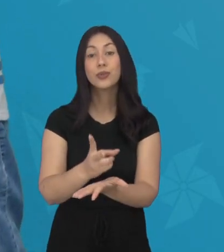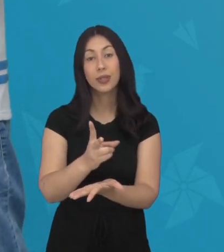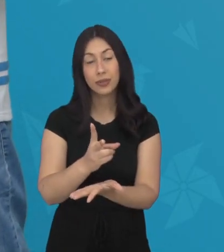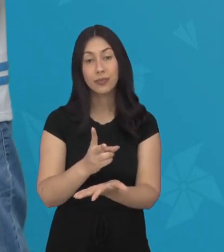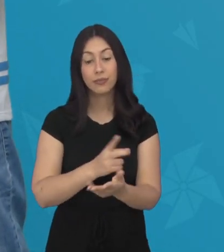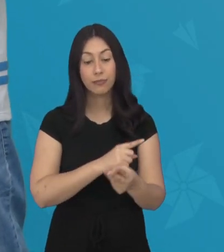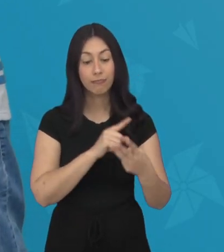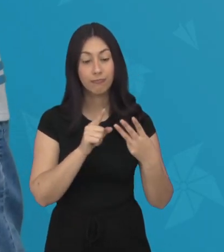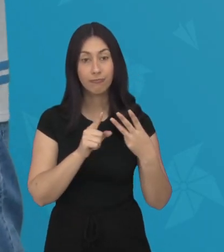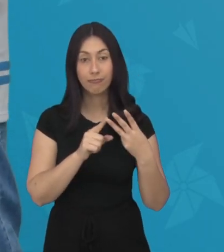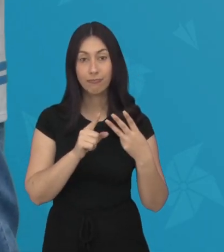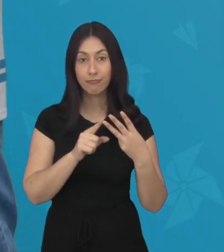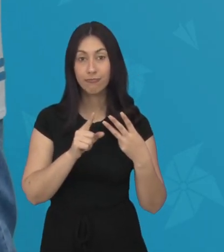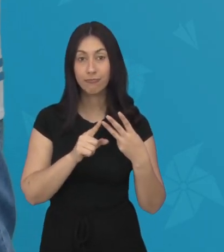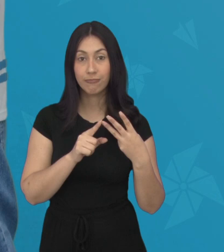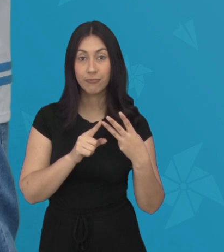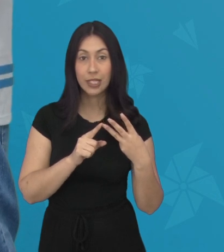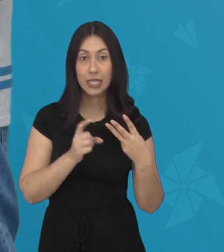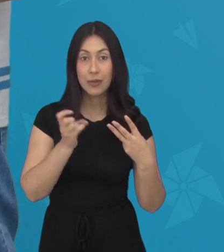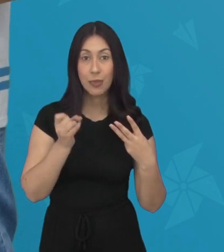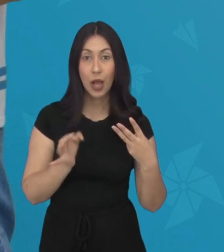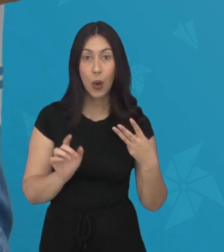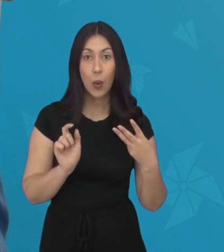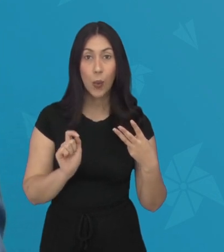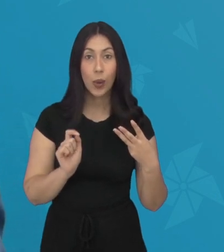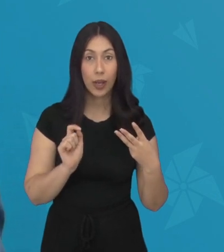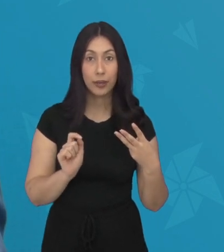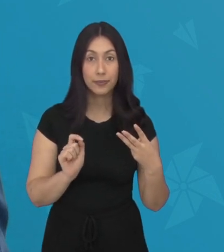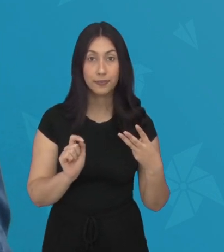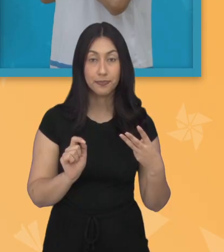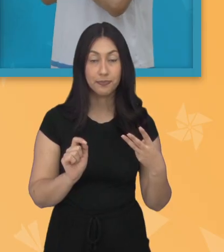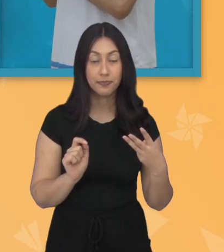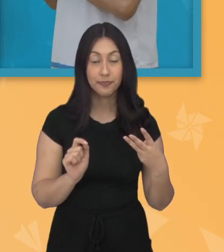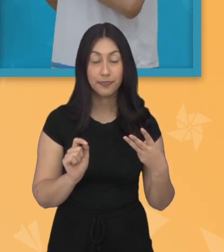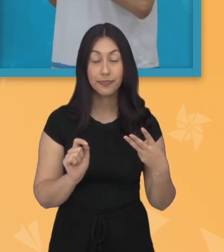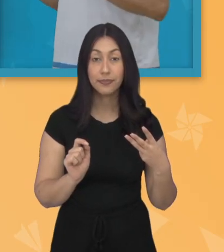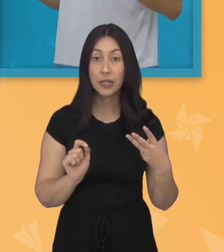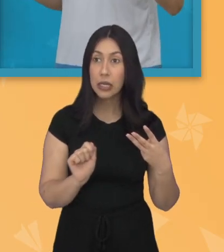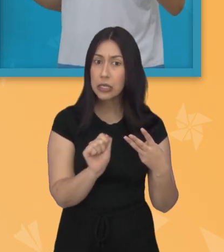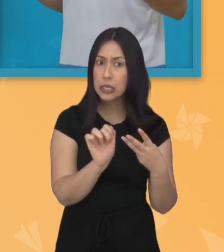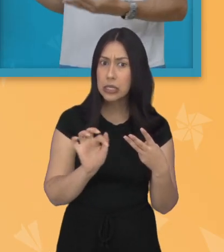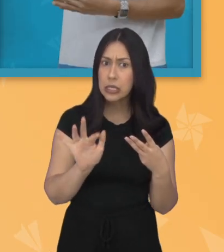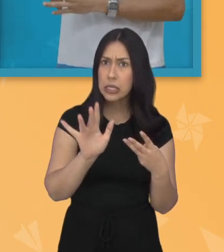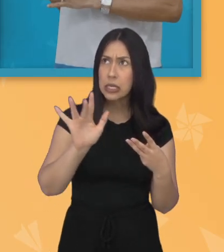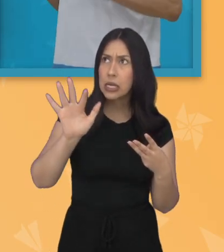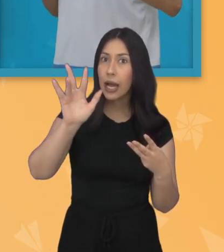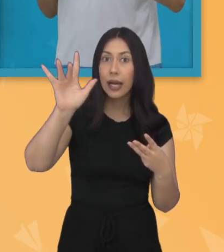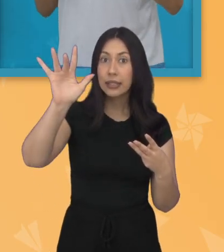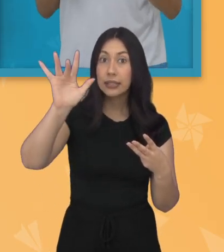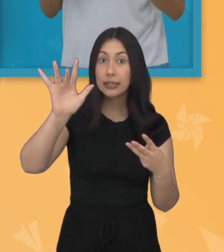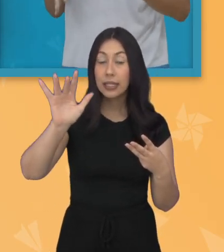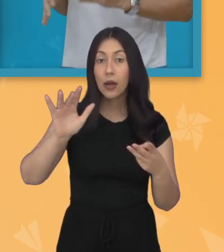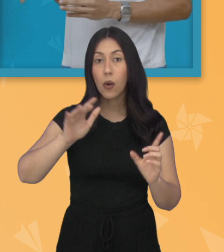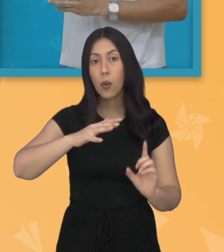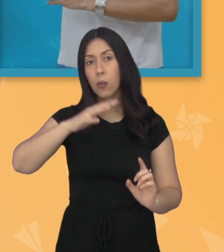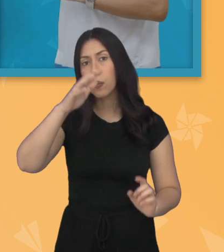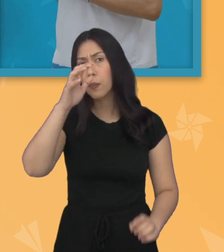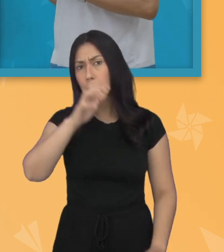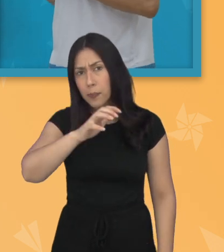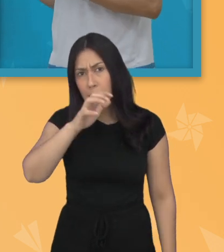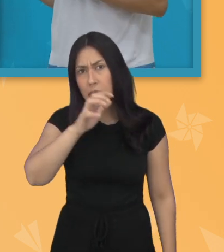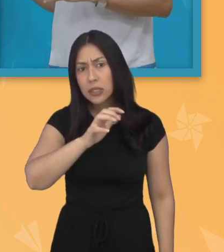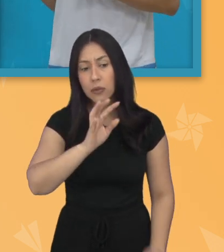finalizando com a lei de Gay-Lussac, ela fala assim: gases nas mesmas condições de pressão e